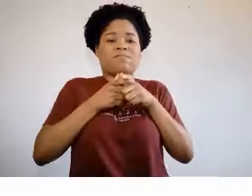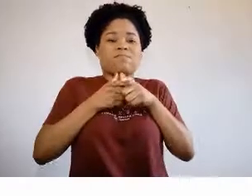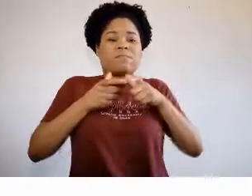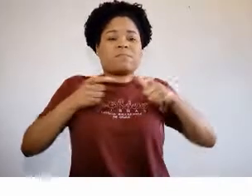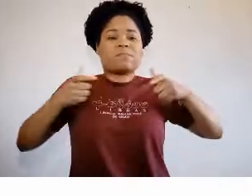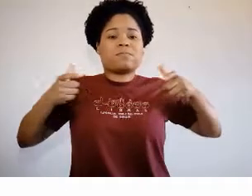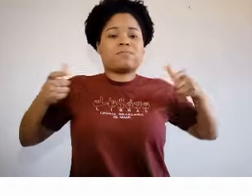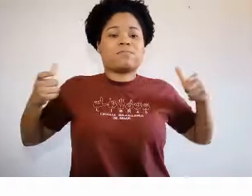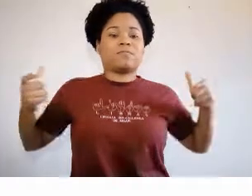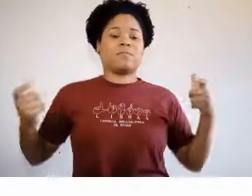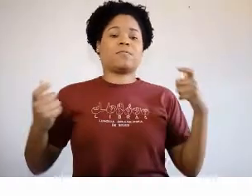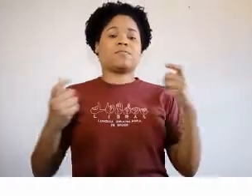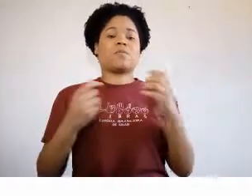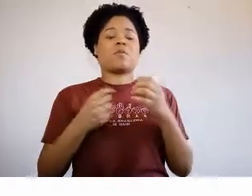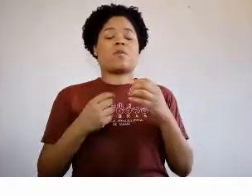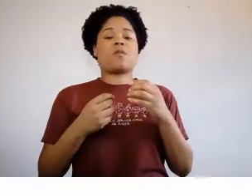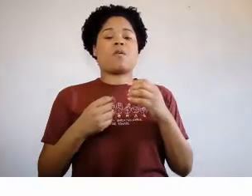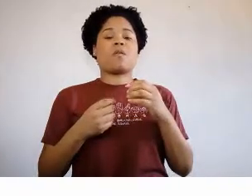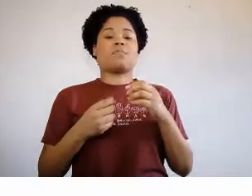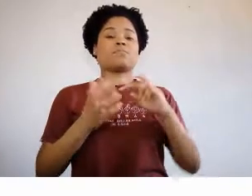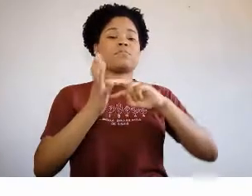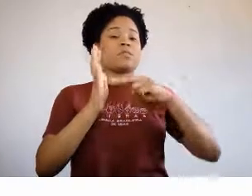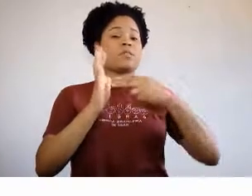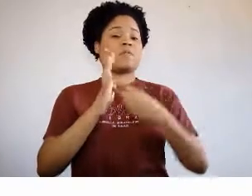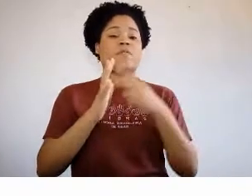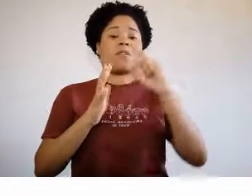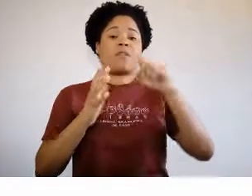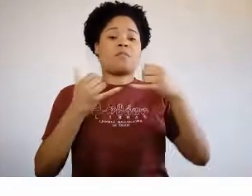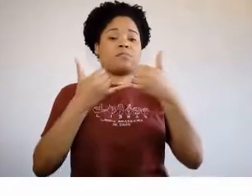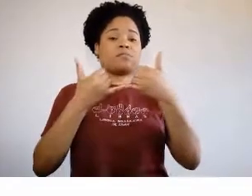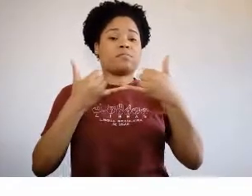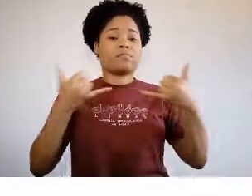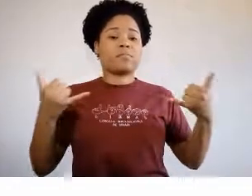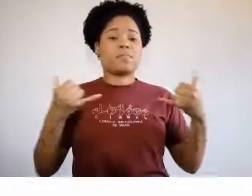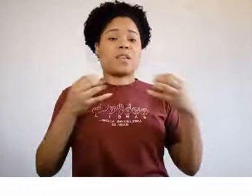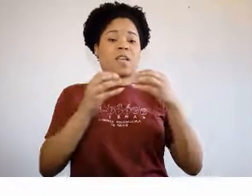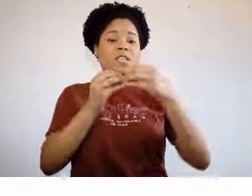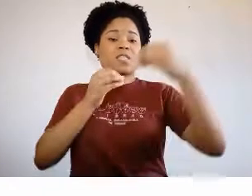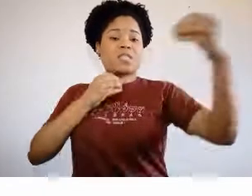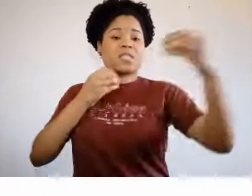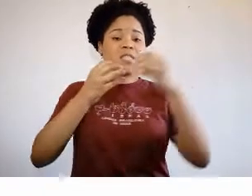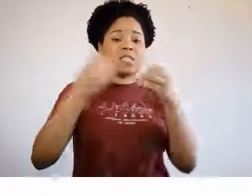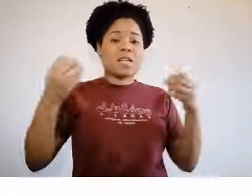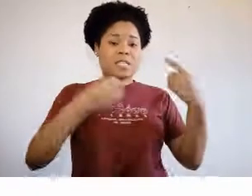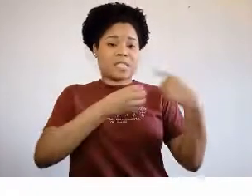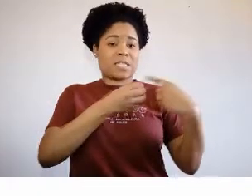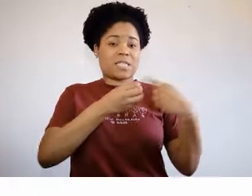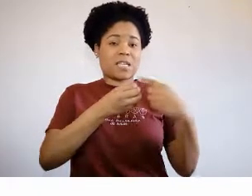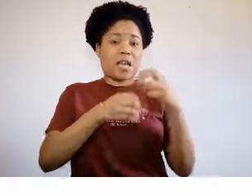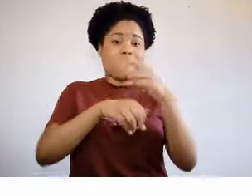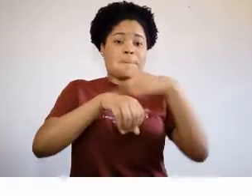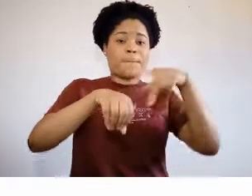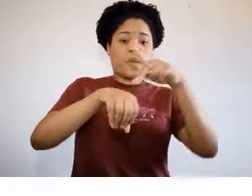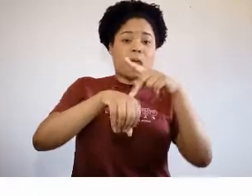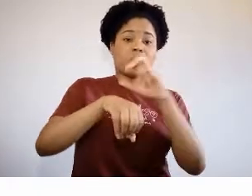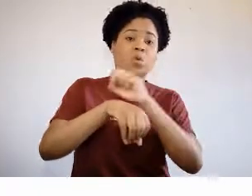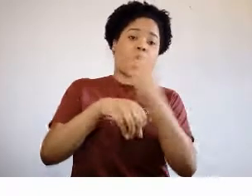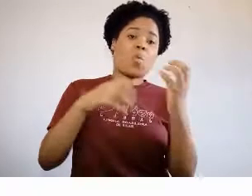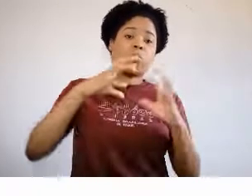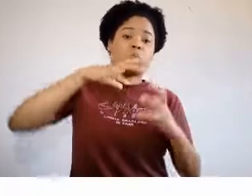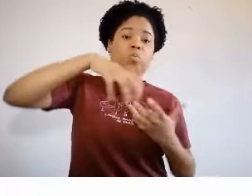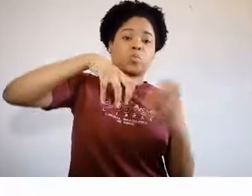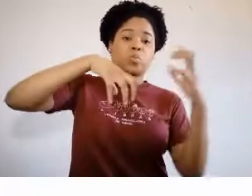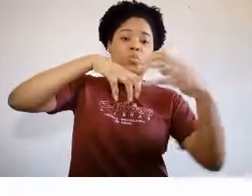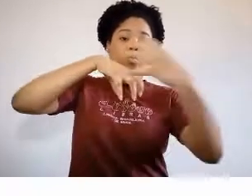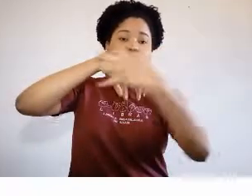alcança grandes proporções, ou seja, uma rede onde a distância pode variar de cidades, países e